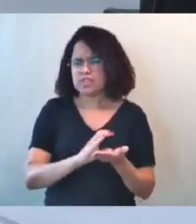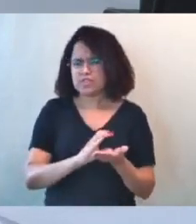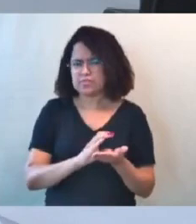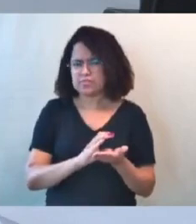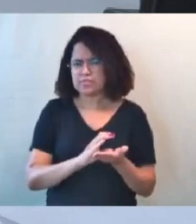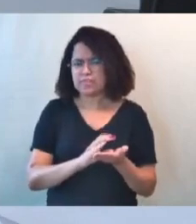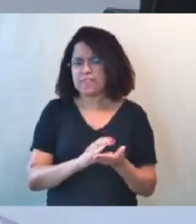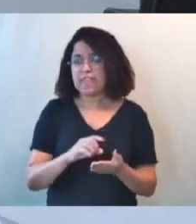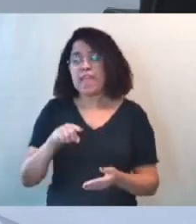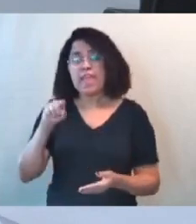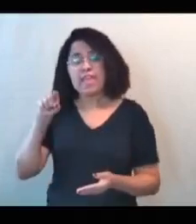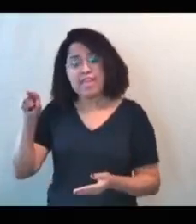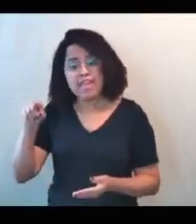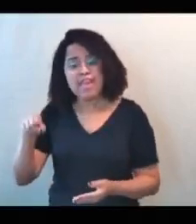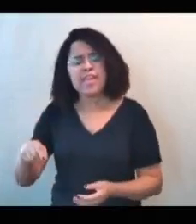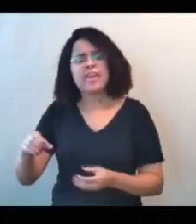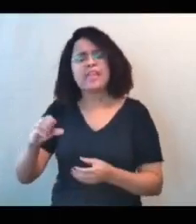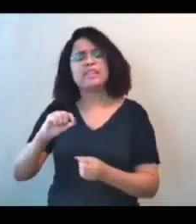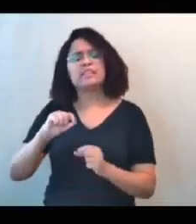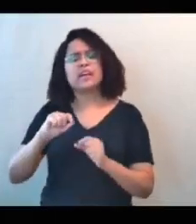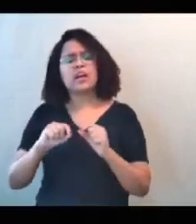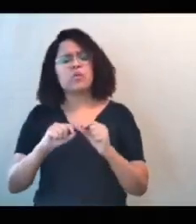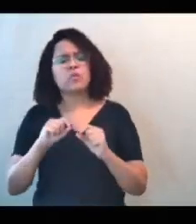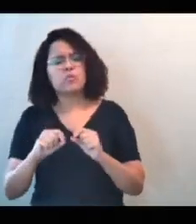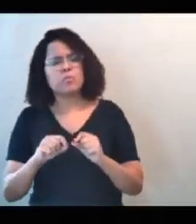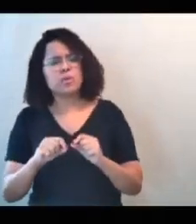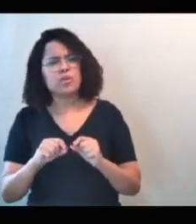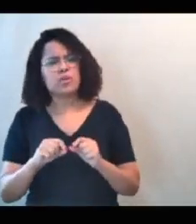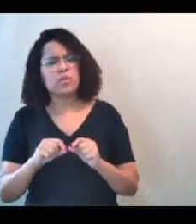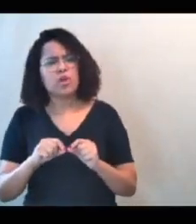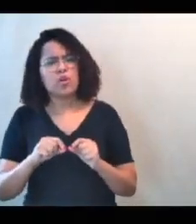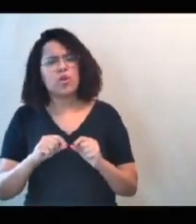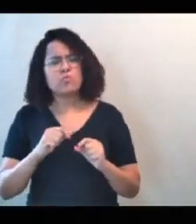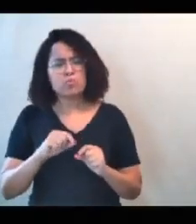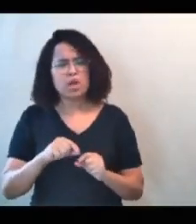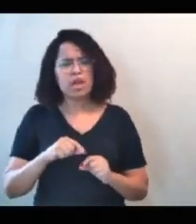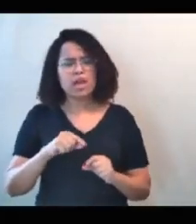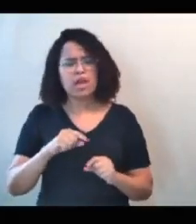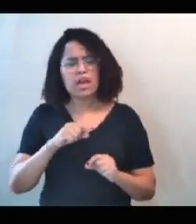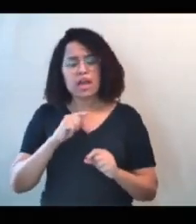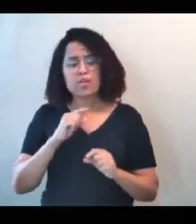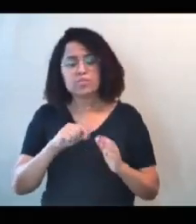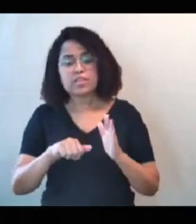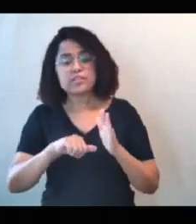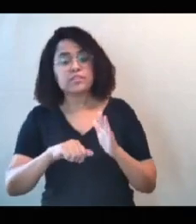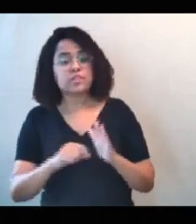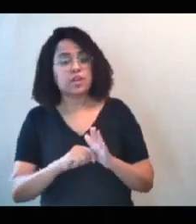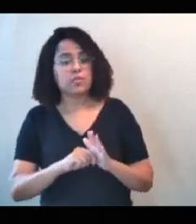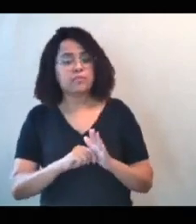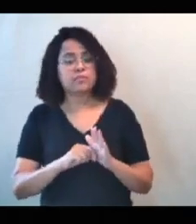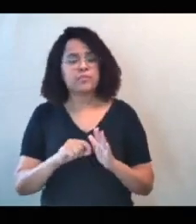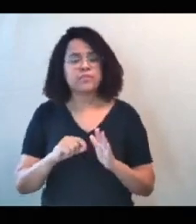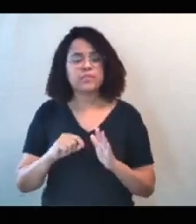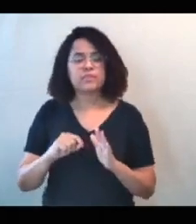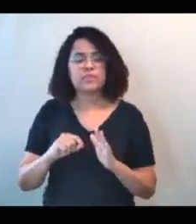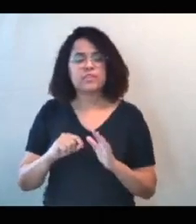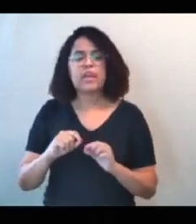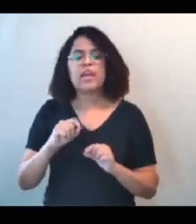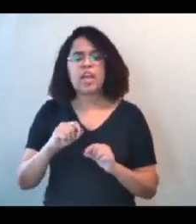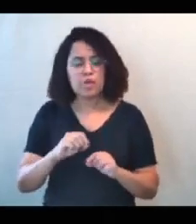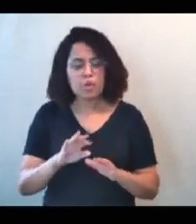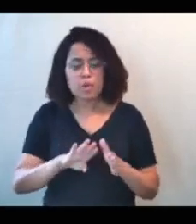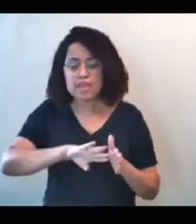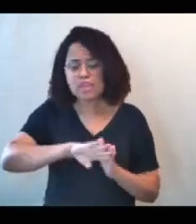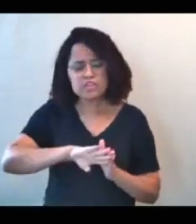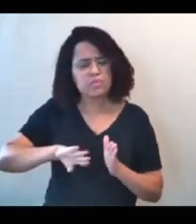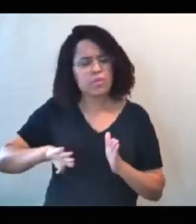fatos. Isso. E aqui eu fui surpreendido com uma acusação de que ele teria praticado... Não, excluiu o nome dele claramente. Eu quero saber o